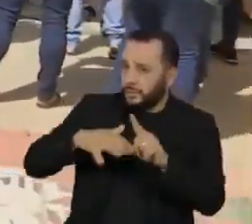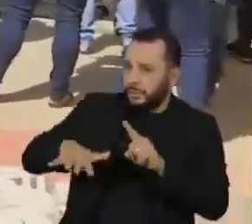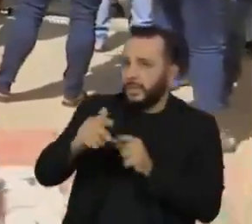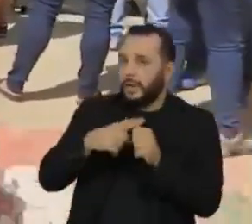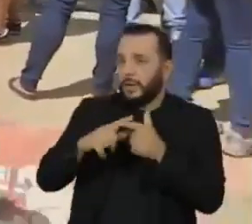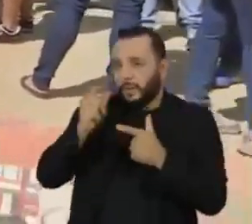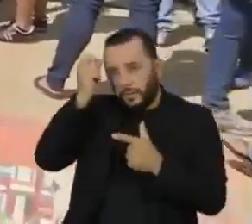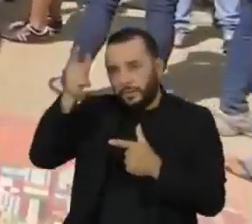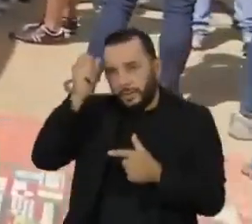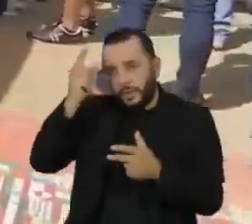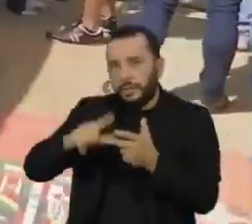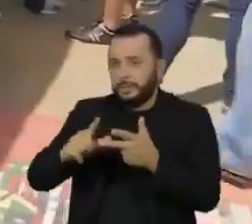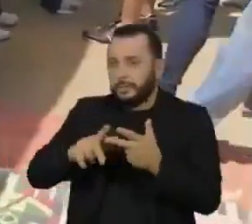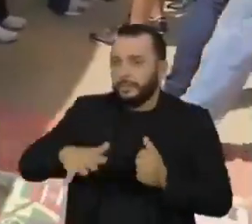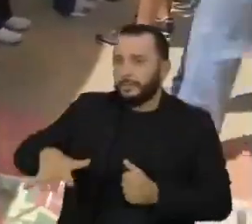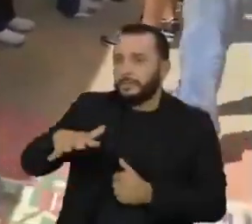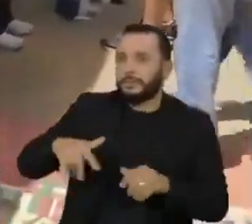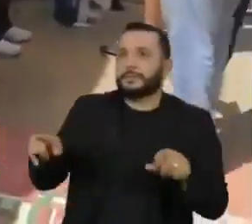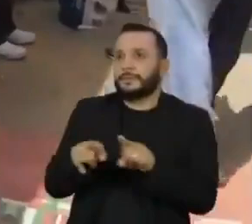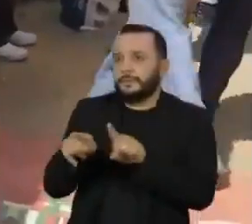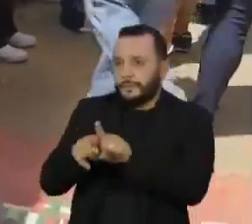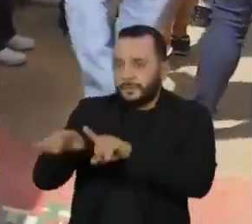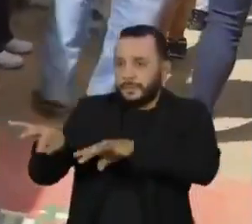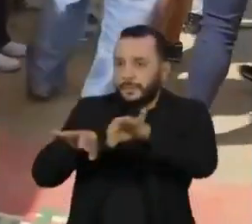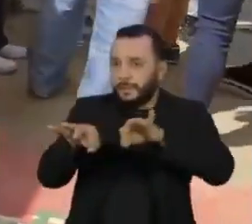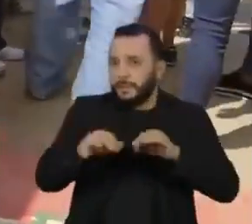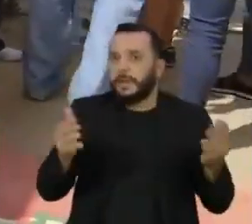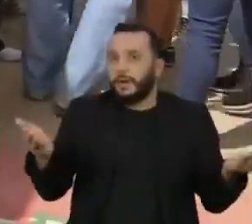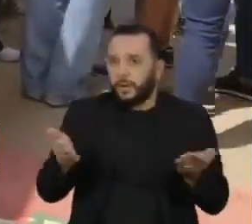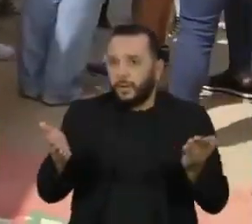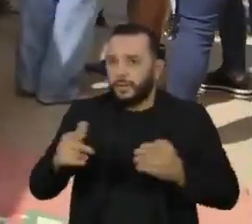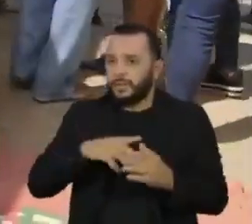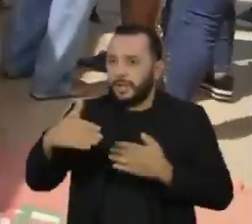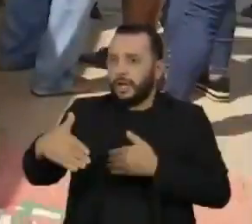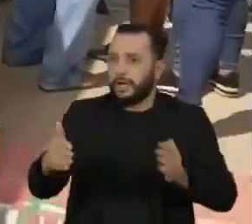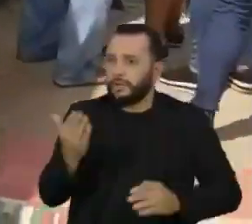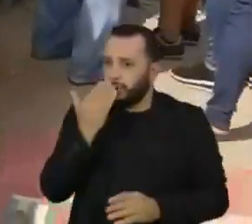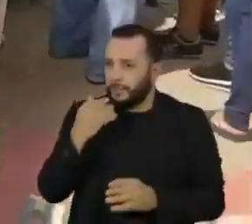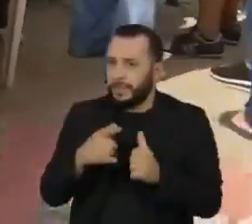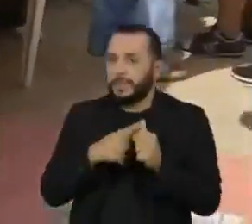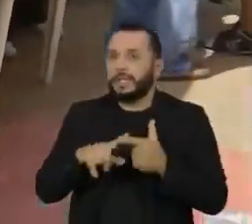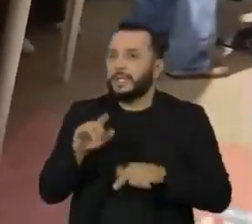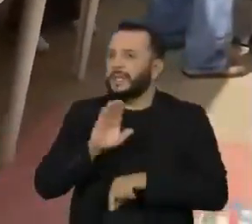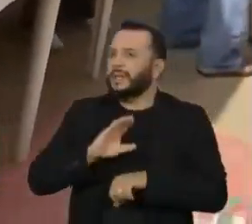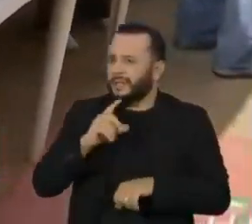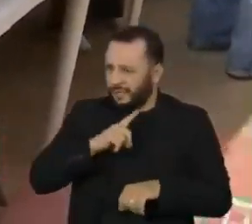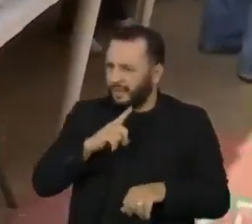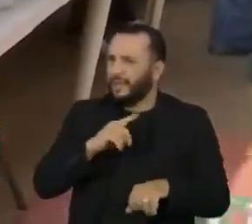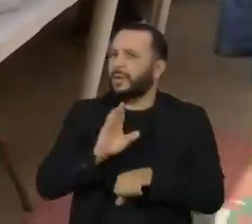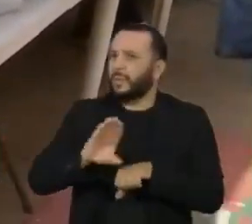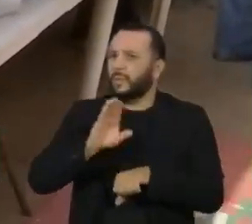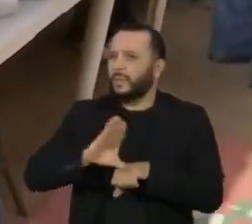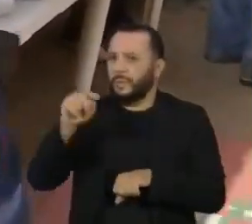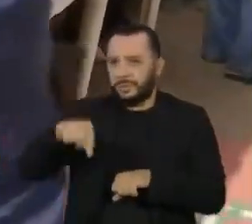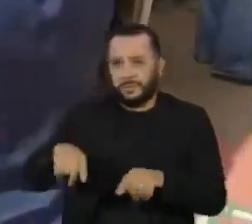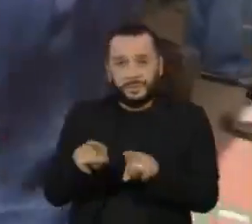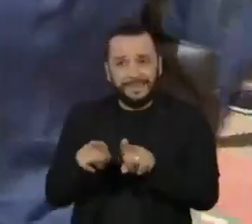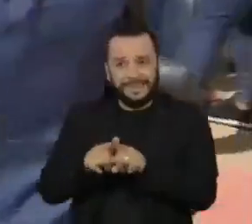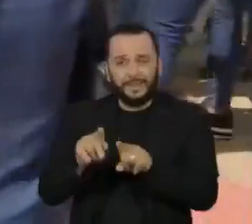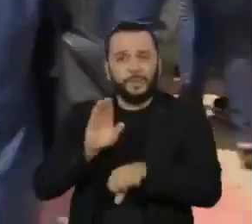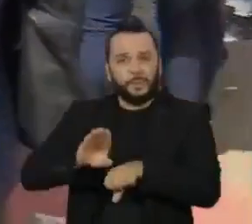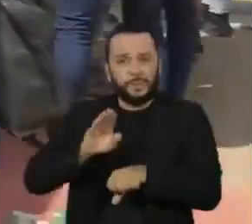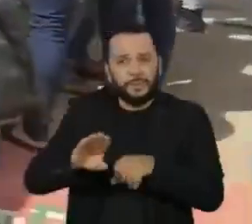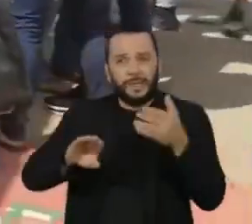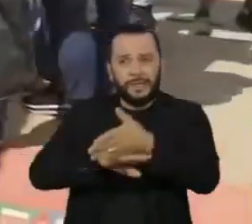territorial, né? Através dessas iniciativas. Hoje a gente está com a cesta básica, mas a gente tem uns projetos de curso profissionalizante para o mercado de